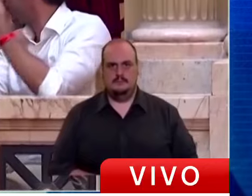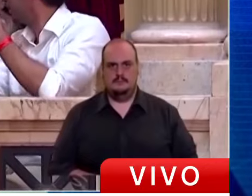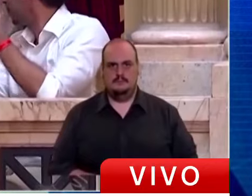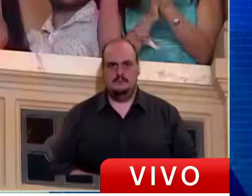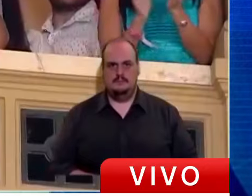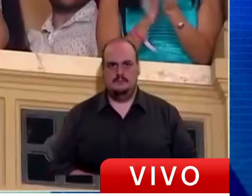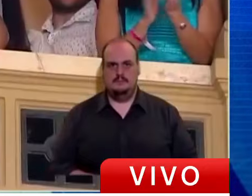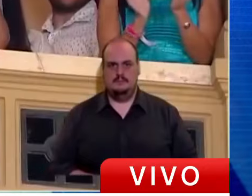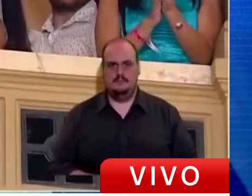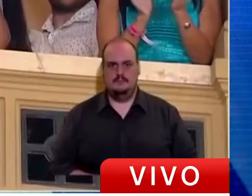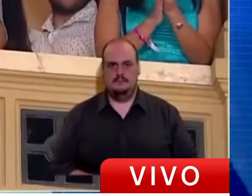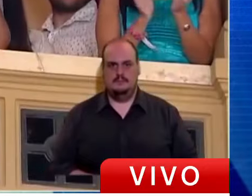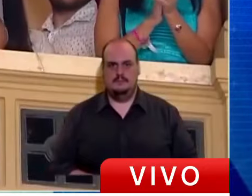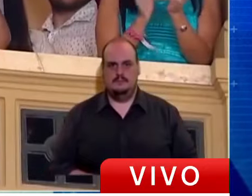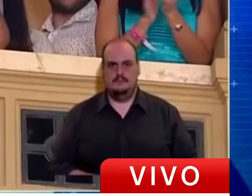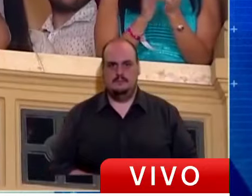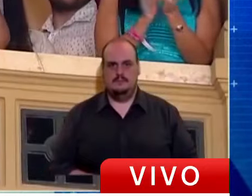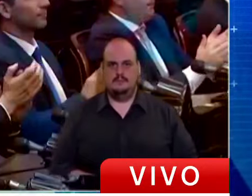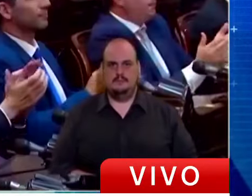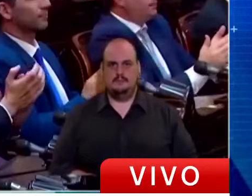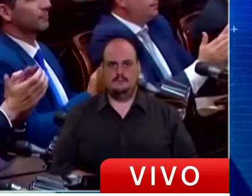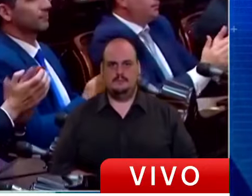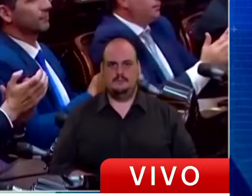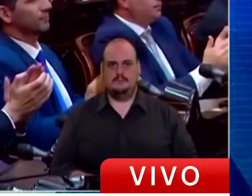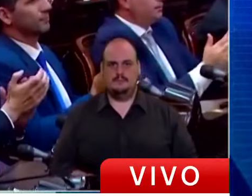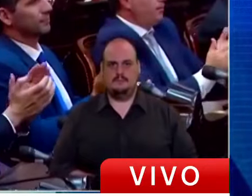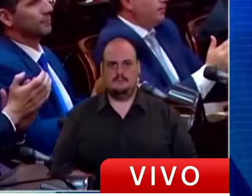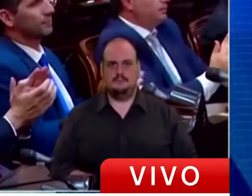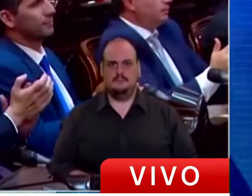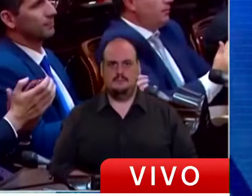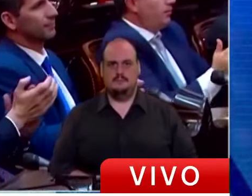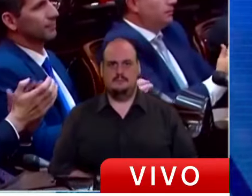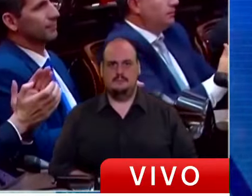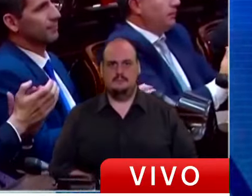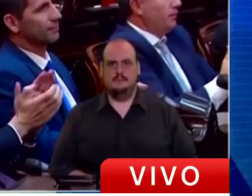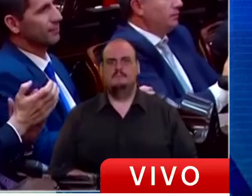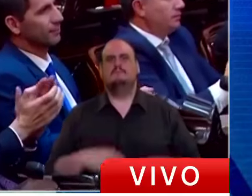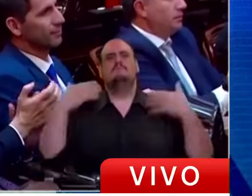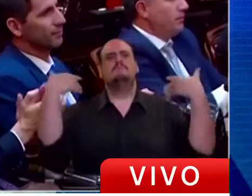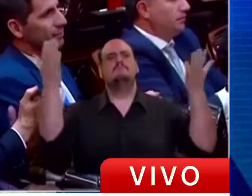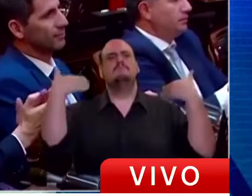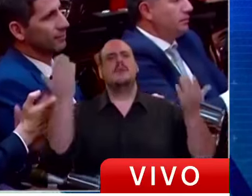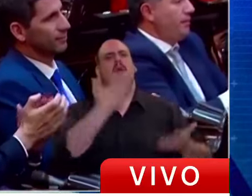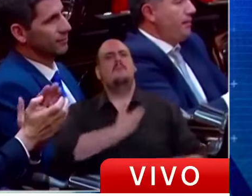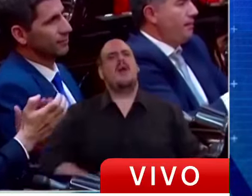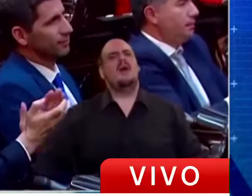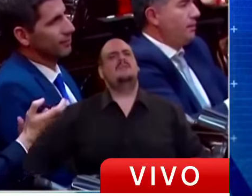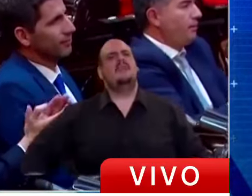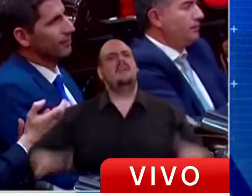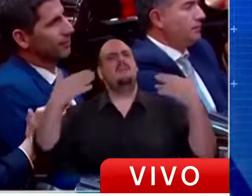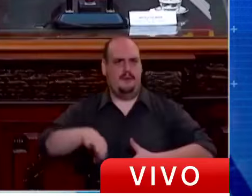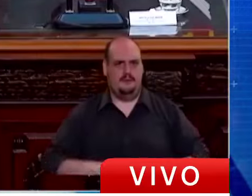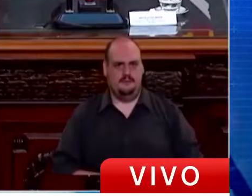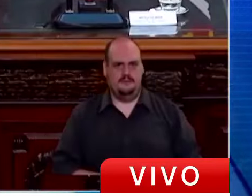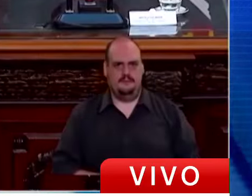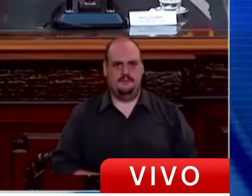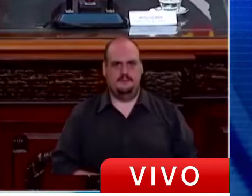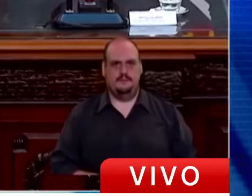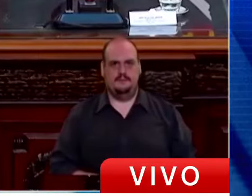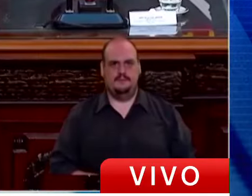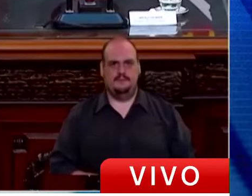e Vittor Irajá Uma boa tarde para você quase Boa noite e eu já te chamo para essa conversa porque a Jussara que tá fazendo a